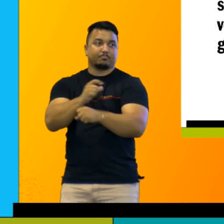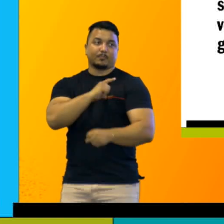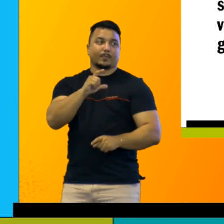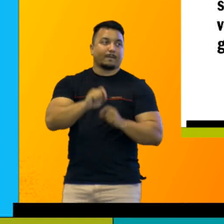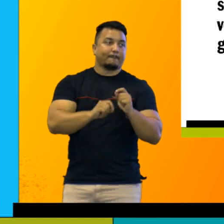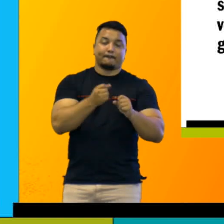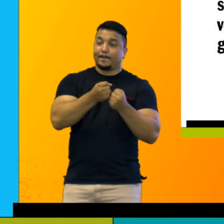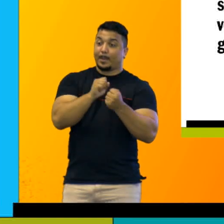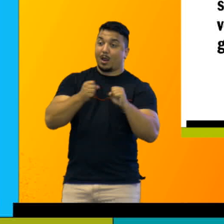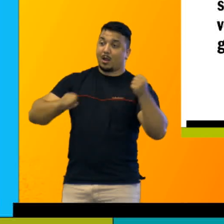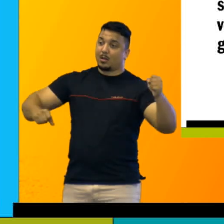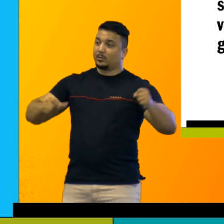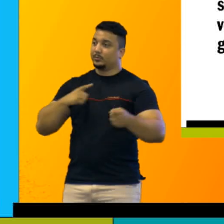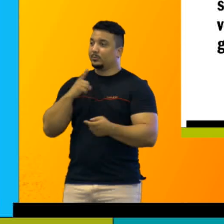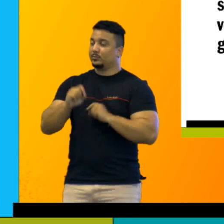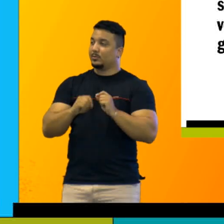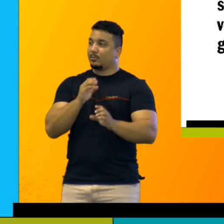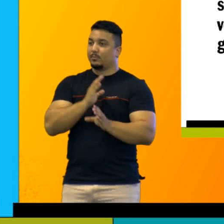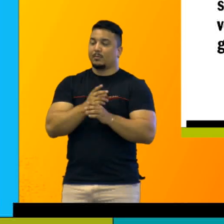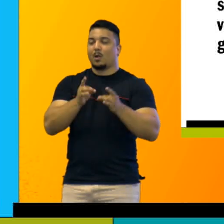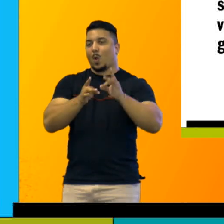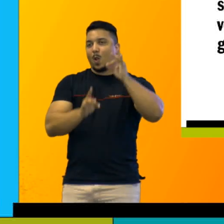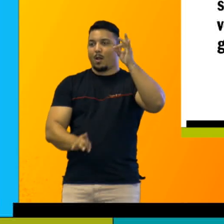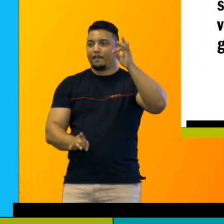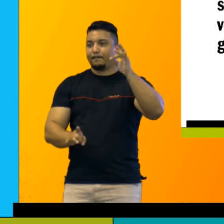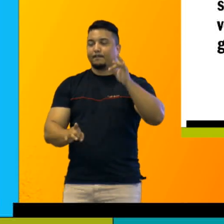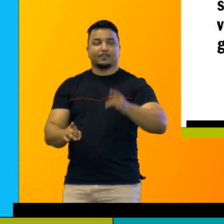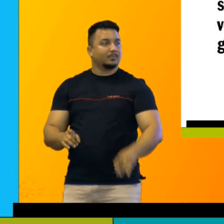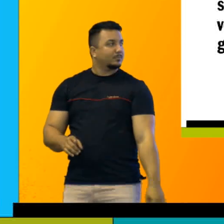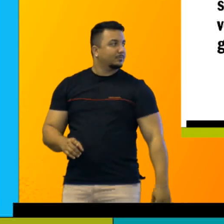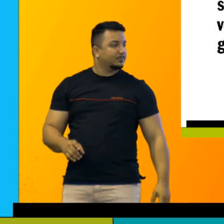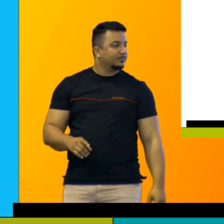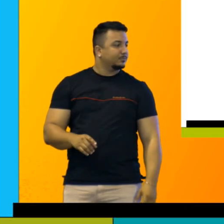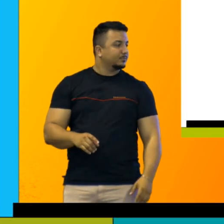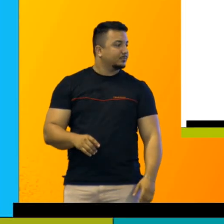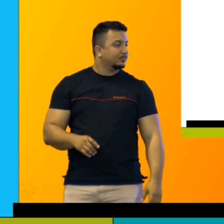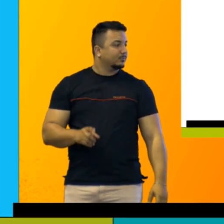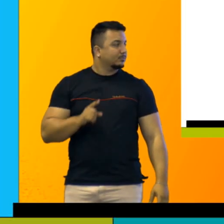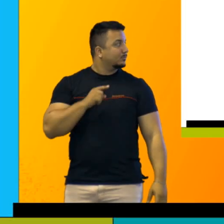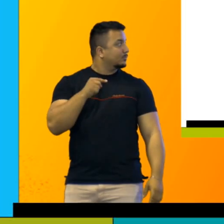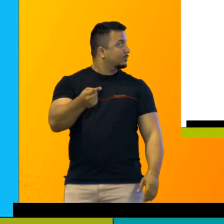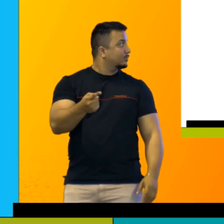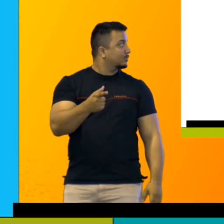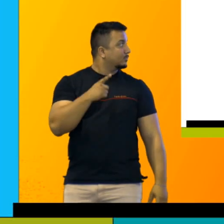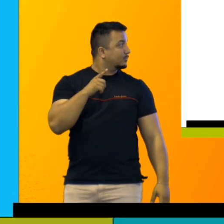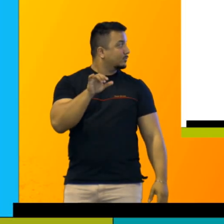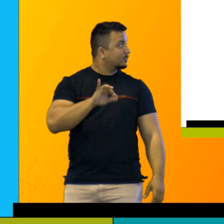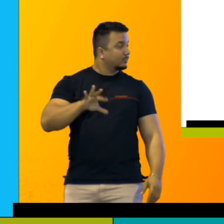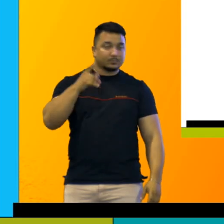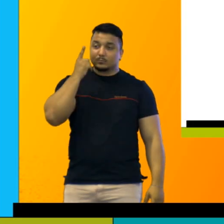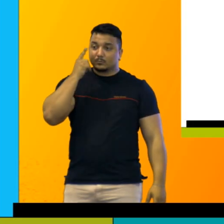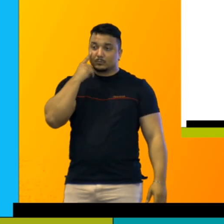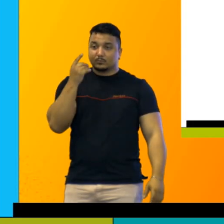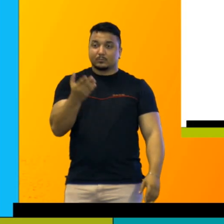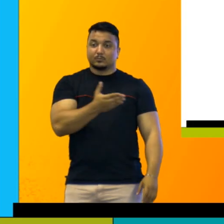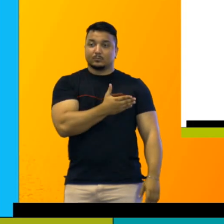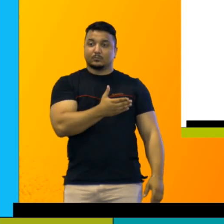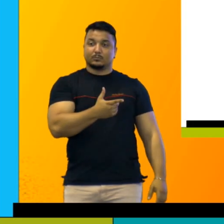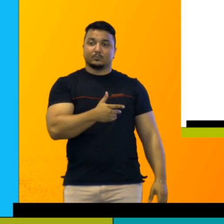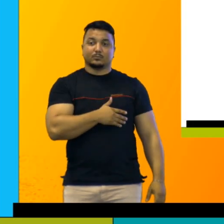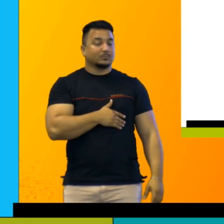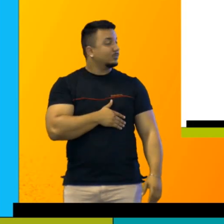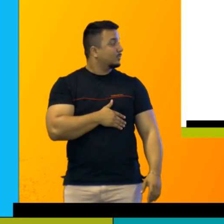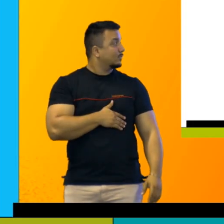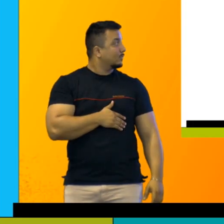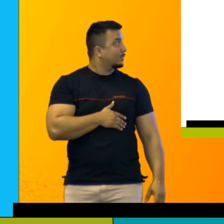de grande porte entalou debaixo do viaduto, papapá. Vale nada aí, vamos para frente. Vamos para o que interessa. Está aí a figura do caminhão, ó. Esse caminhão entalou